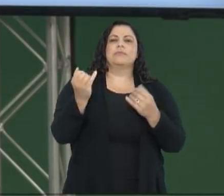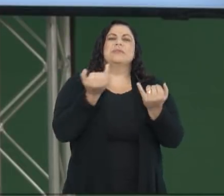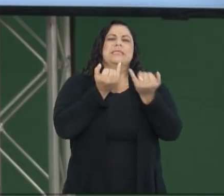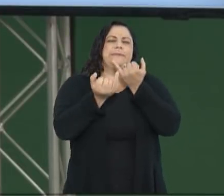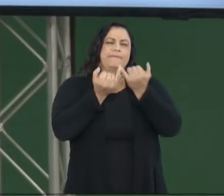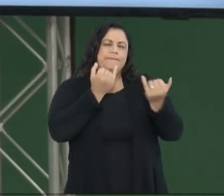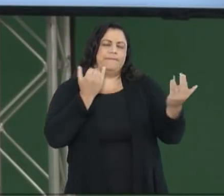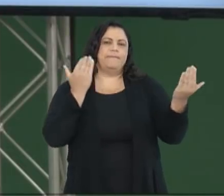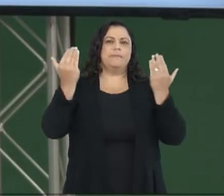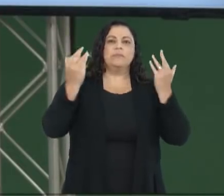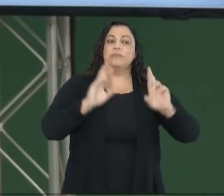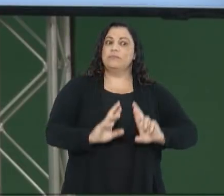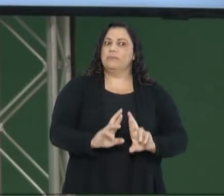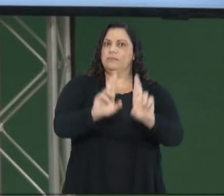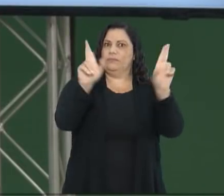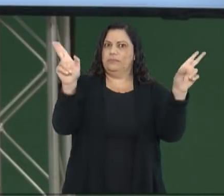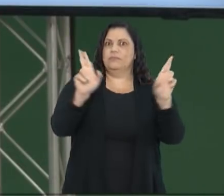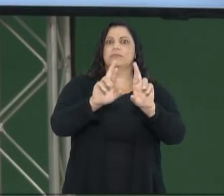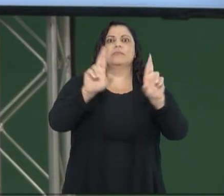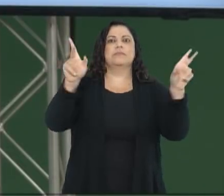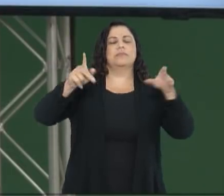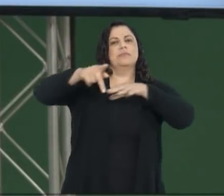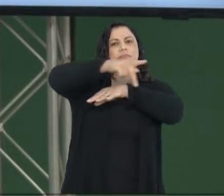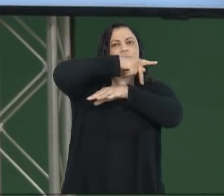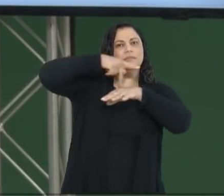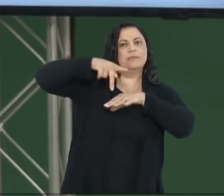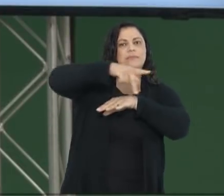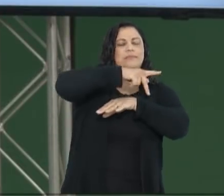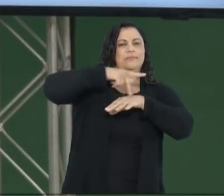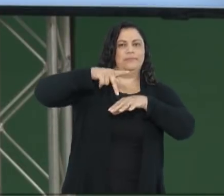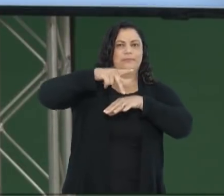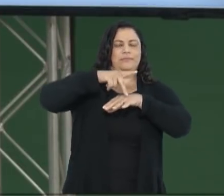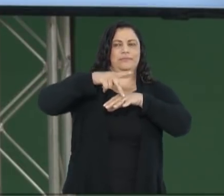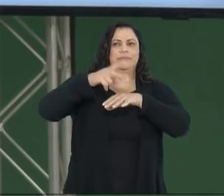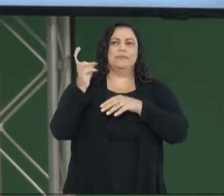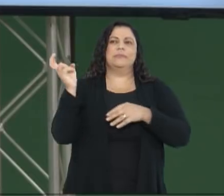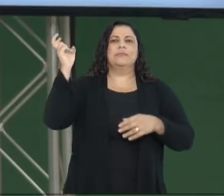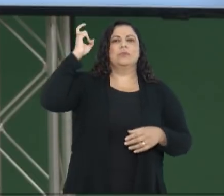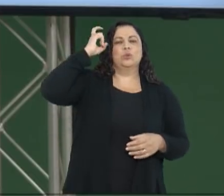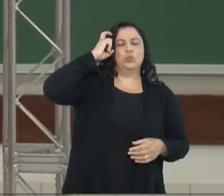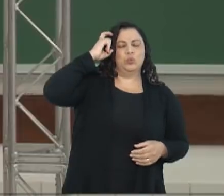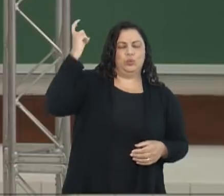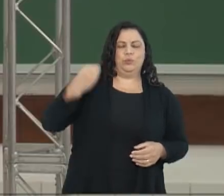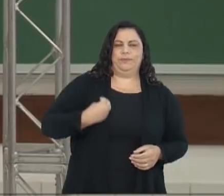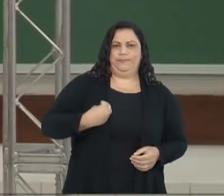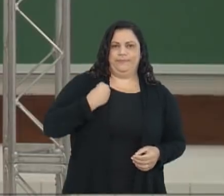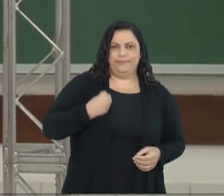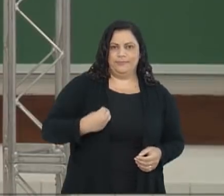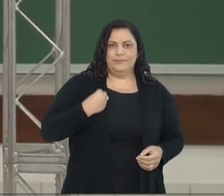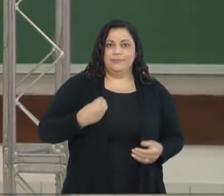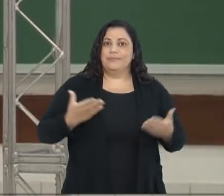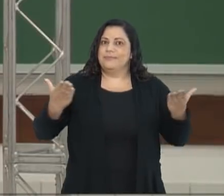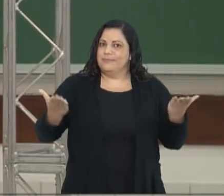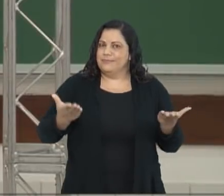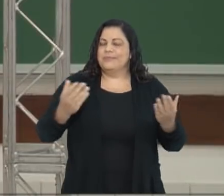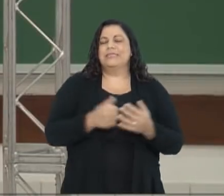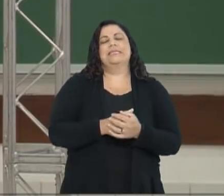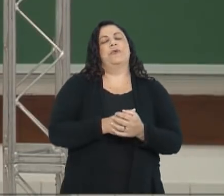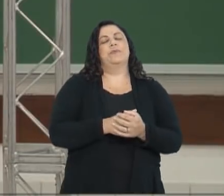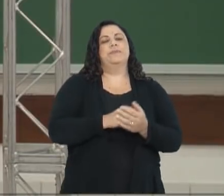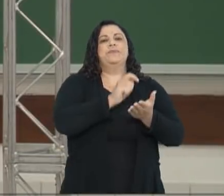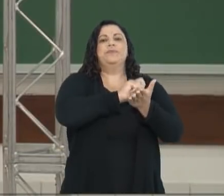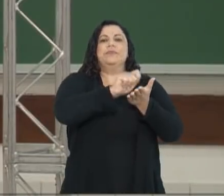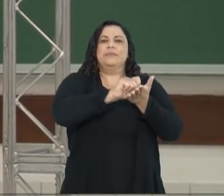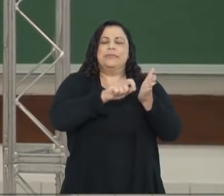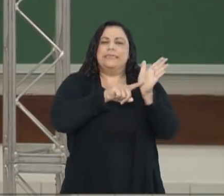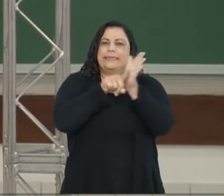e diferenças entre esses países em relação aos aspectos culturais e os modos de vida. Então, façam a pesquisa, encaminhem